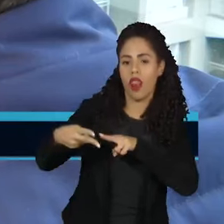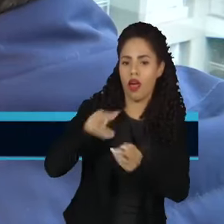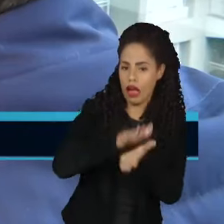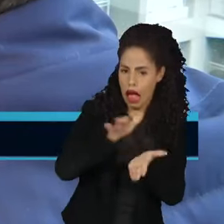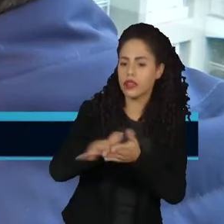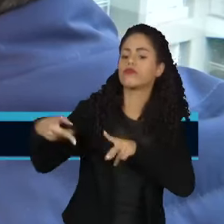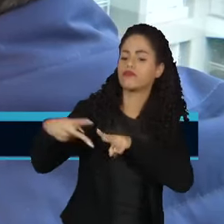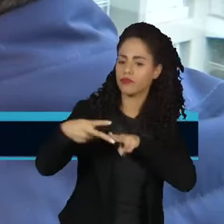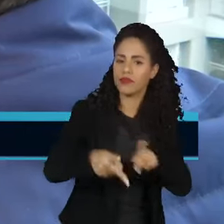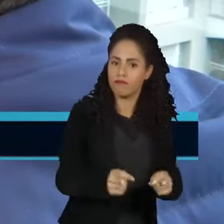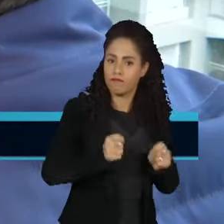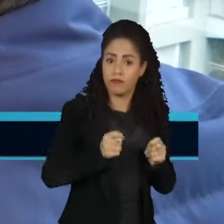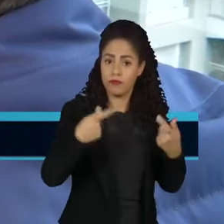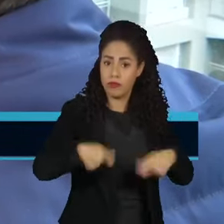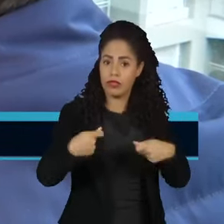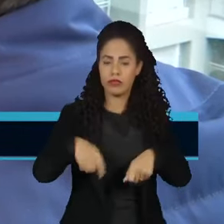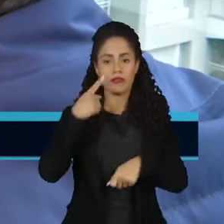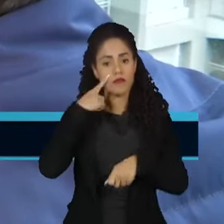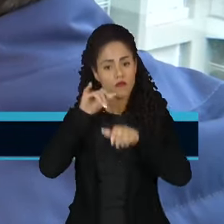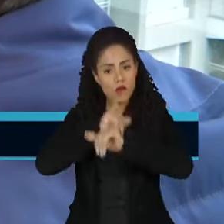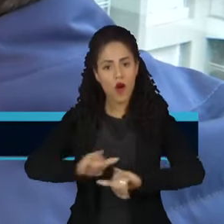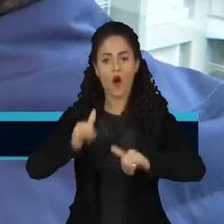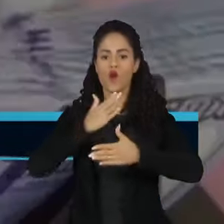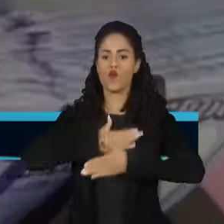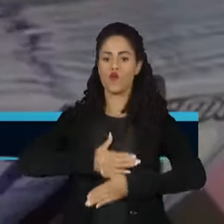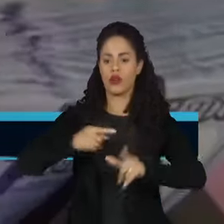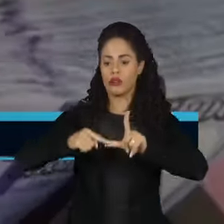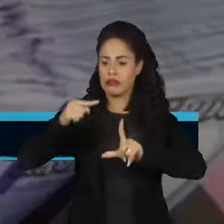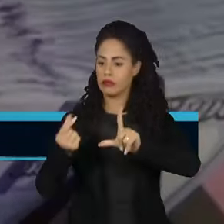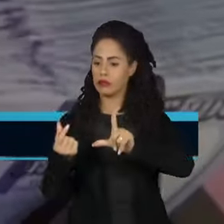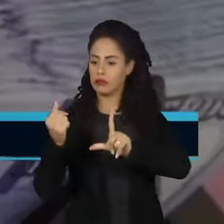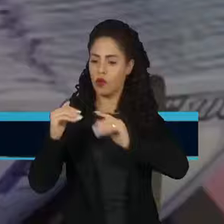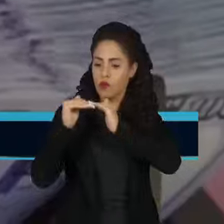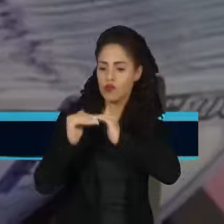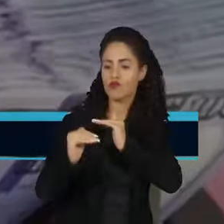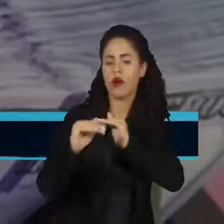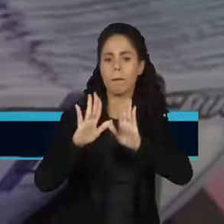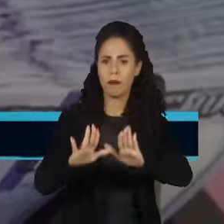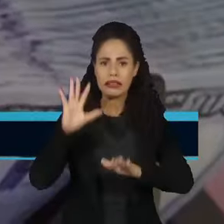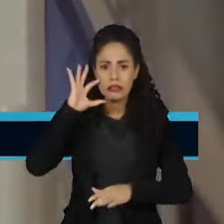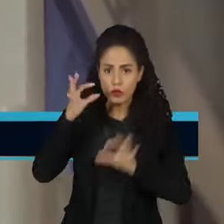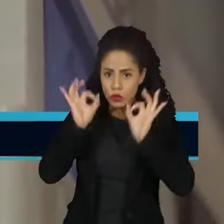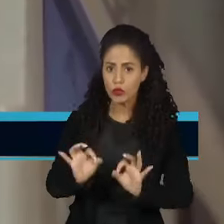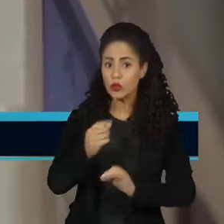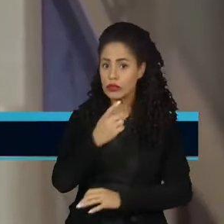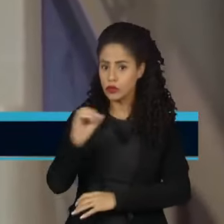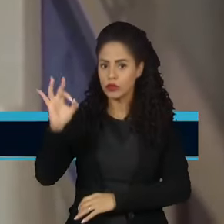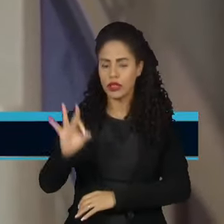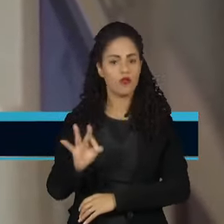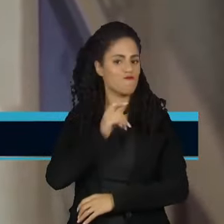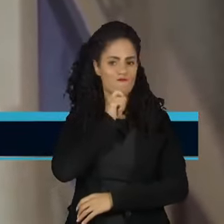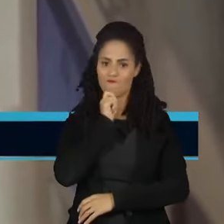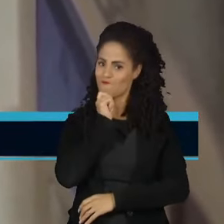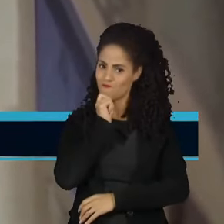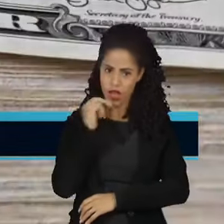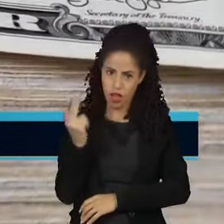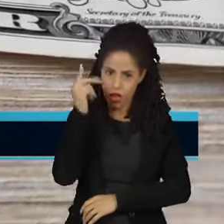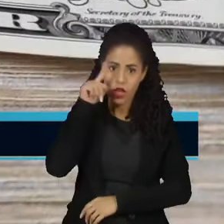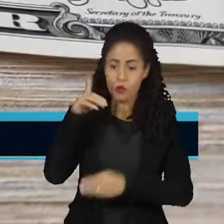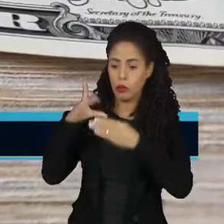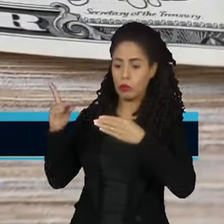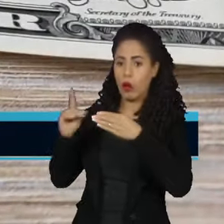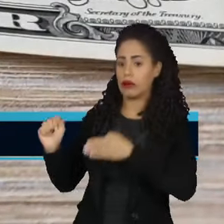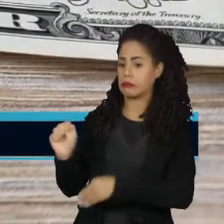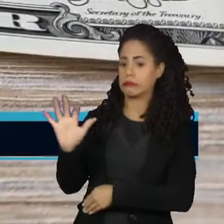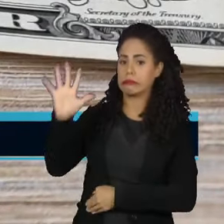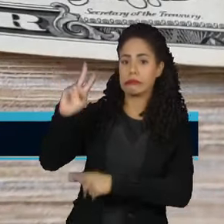gastos. As manifestações ajudaram a acalmar o mercado, mas não foram suficientes para reverter a recente escalada do dólar.